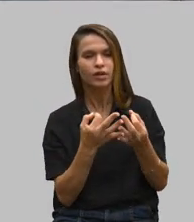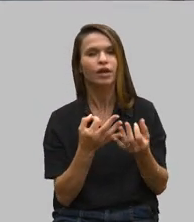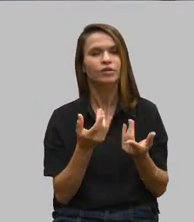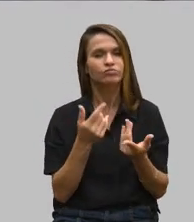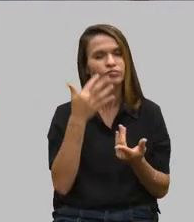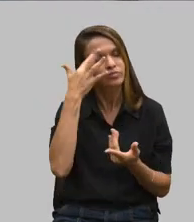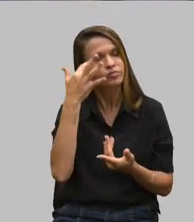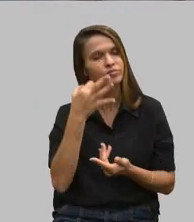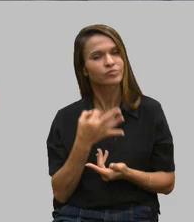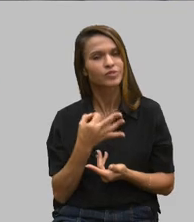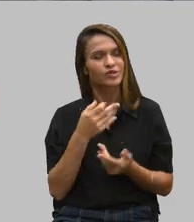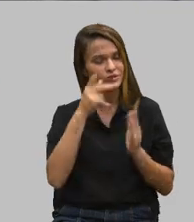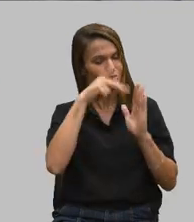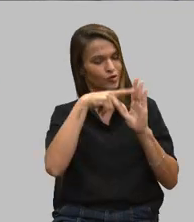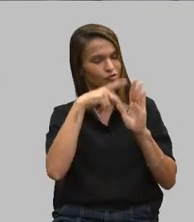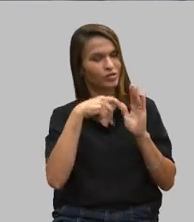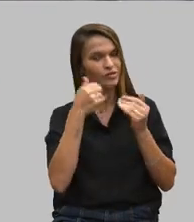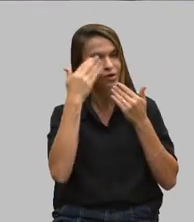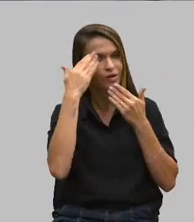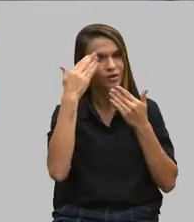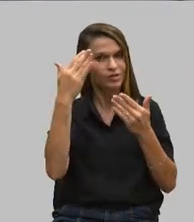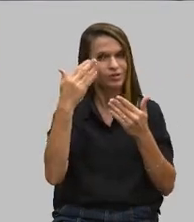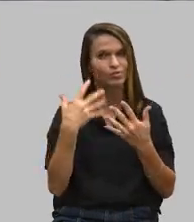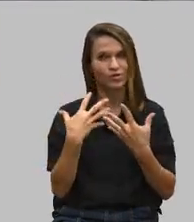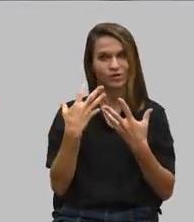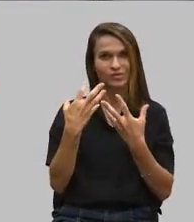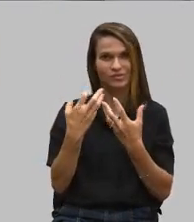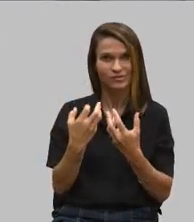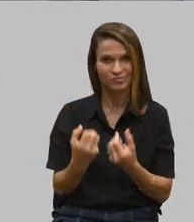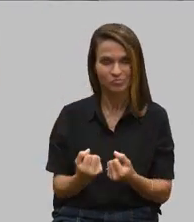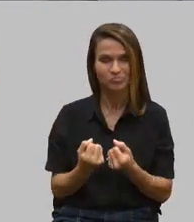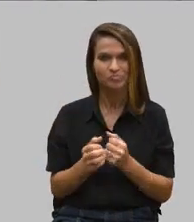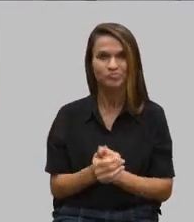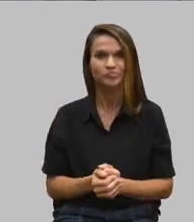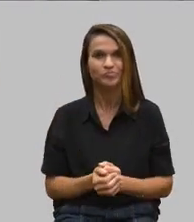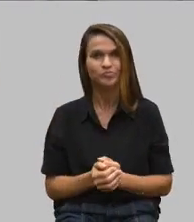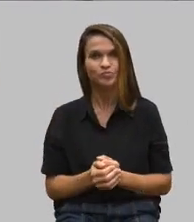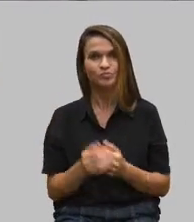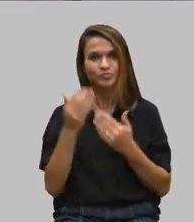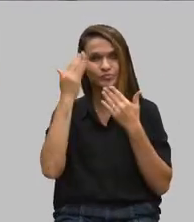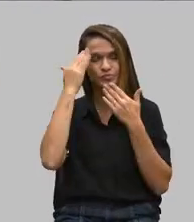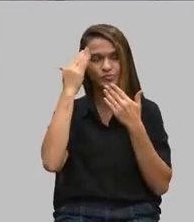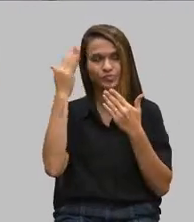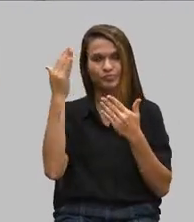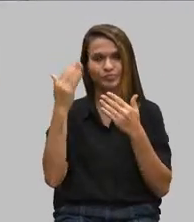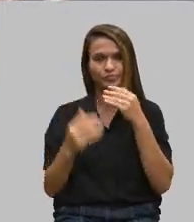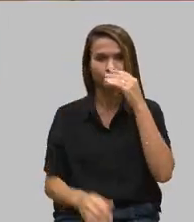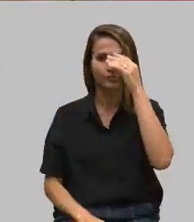projeto então só agradecer Obrigada por aceitar por virem e é isso obrigada